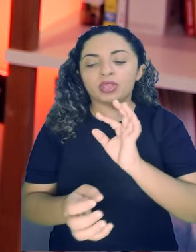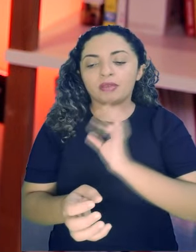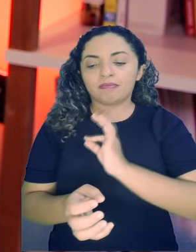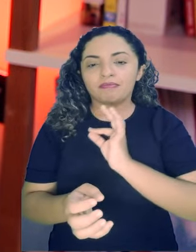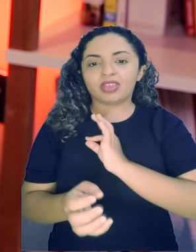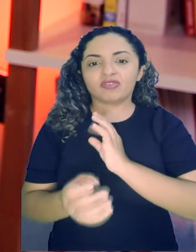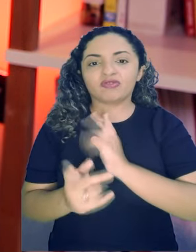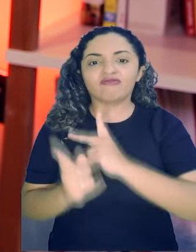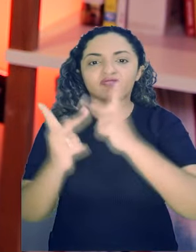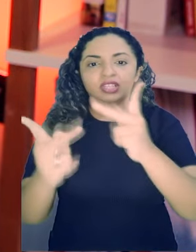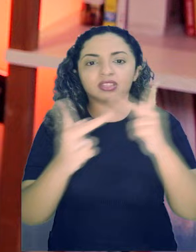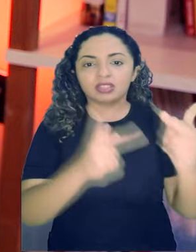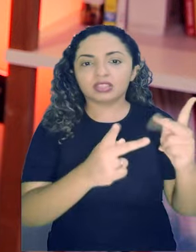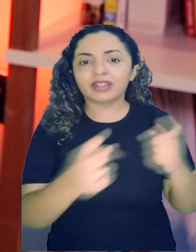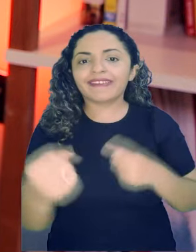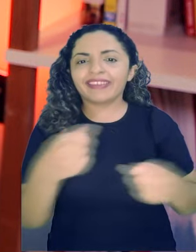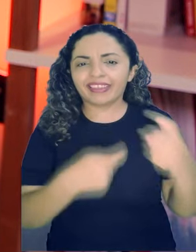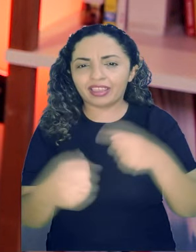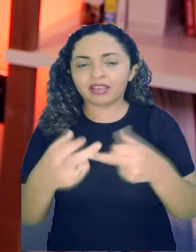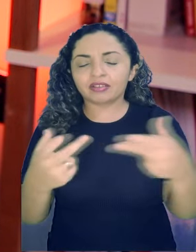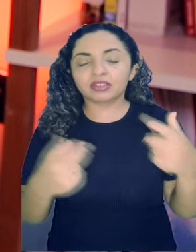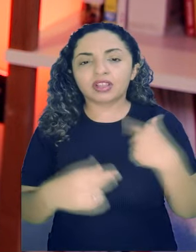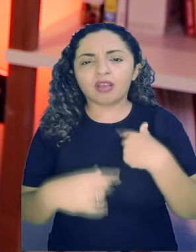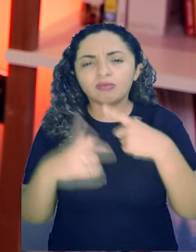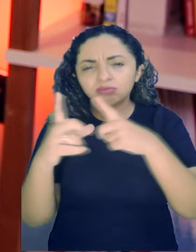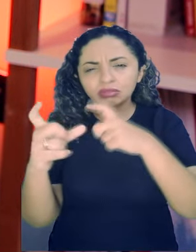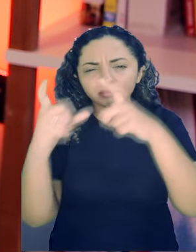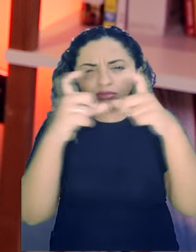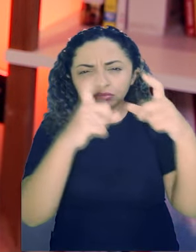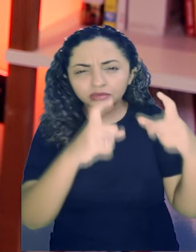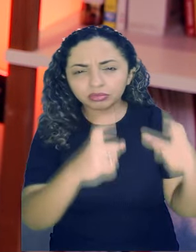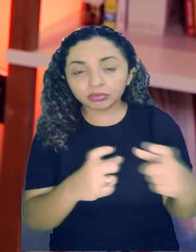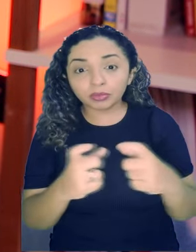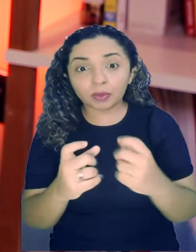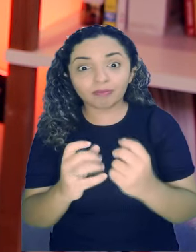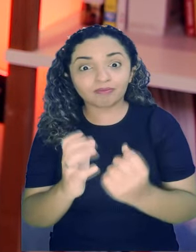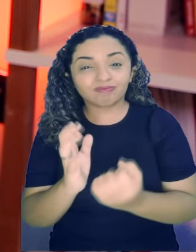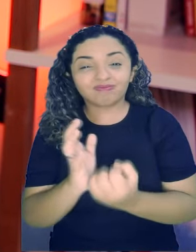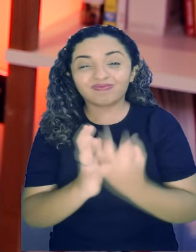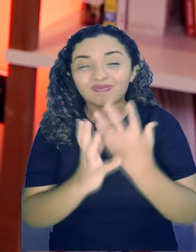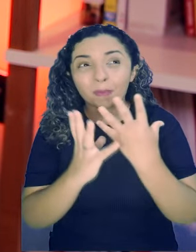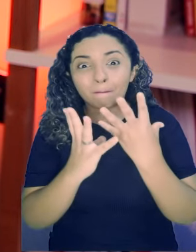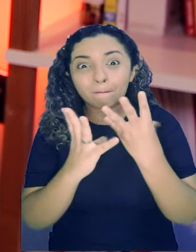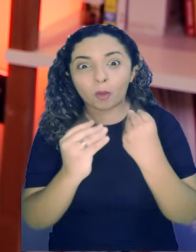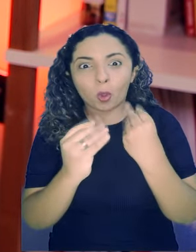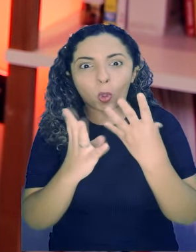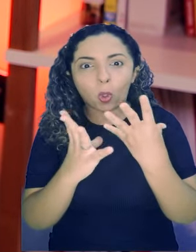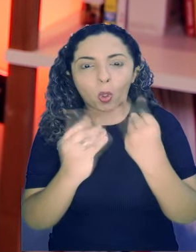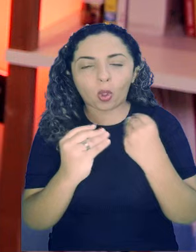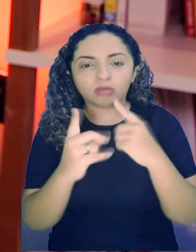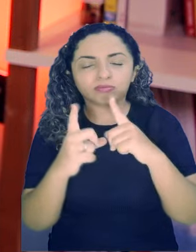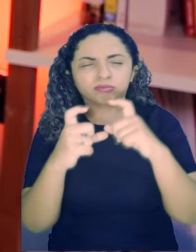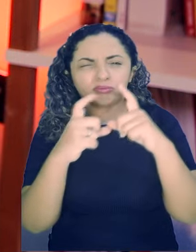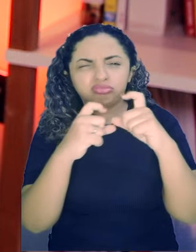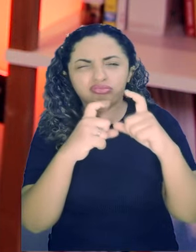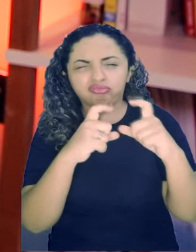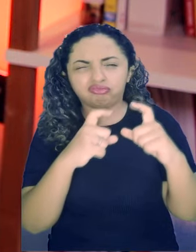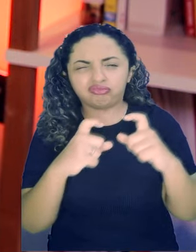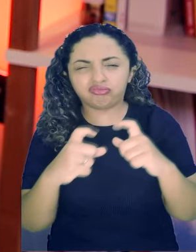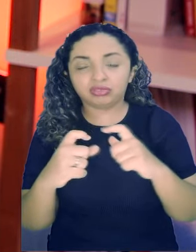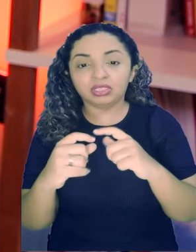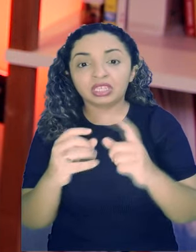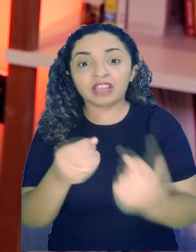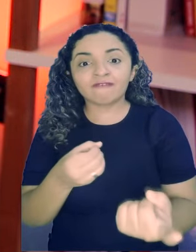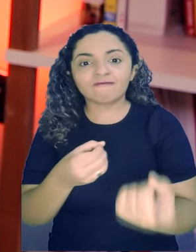acolhimento humanitário em guerras, em conflitos. E lá ele fotografou milhares de fotos, milhares de registros incríveis.